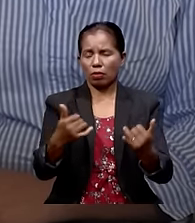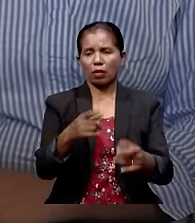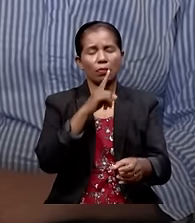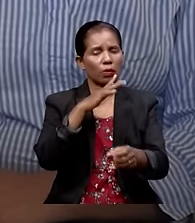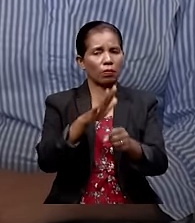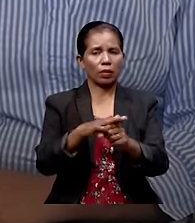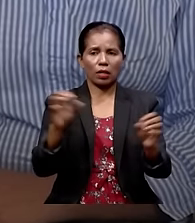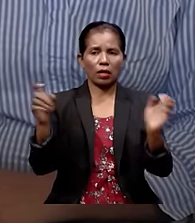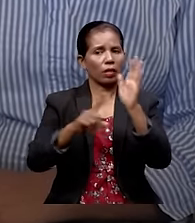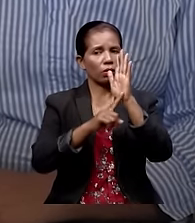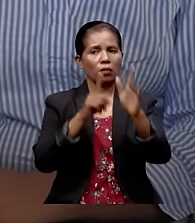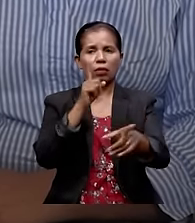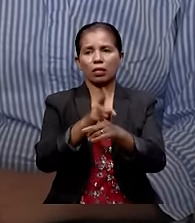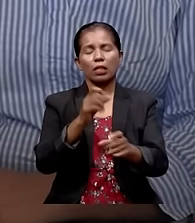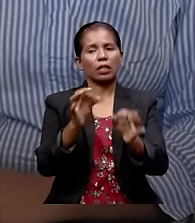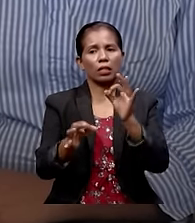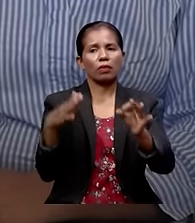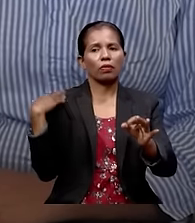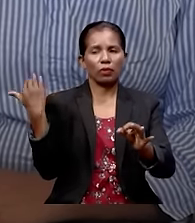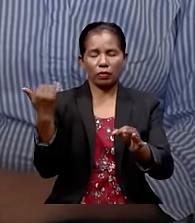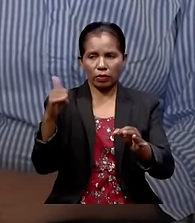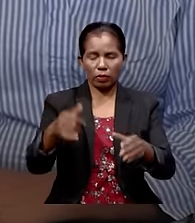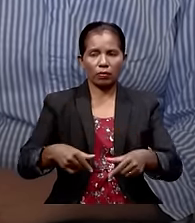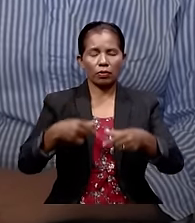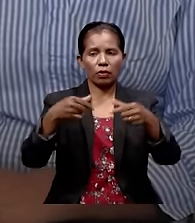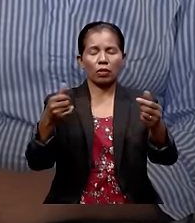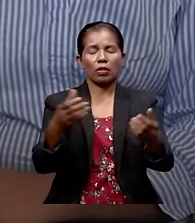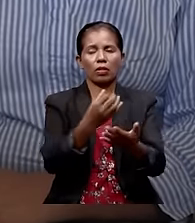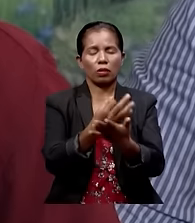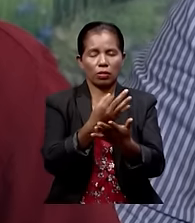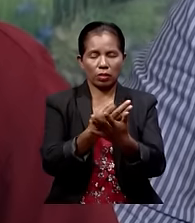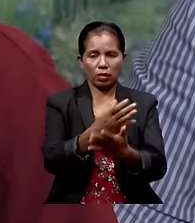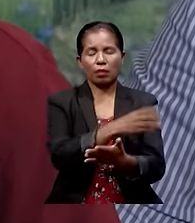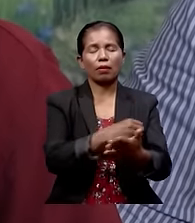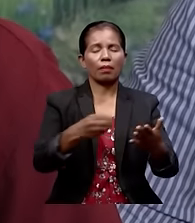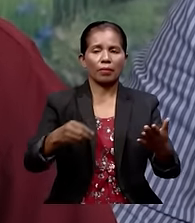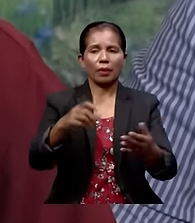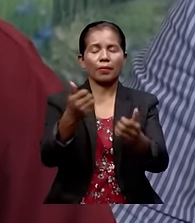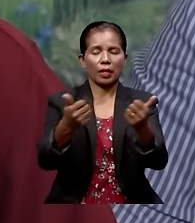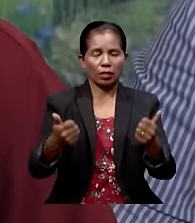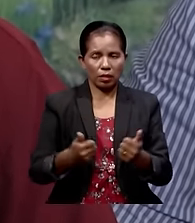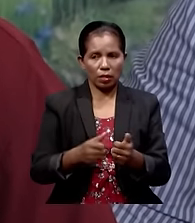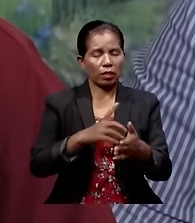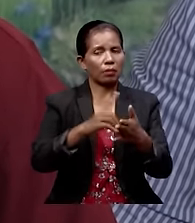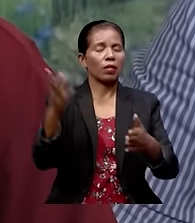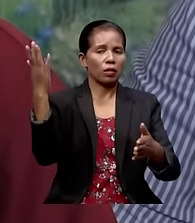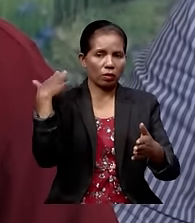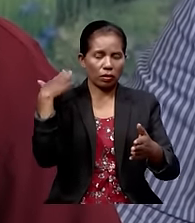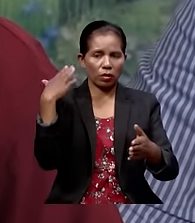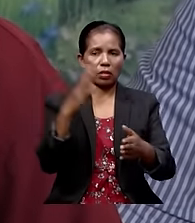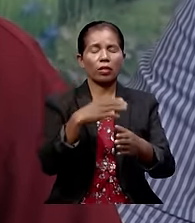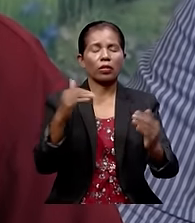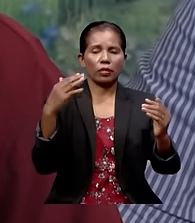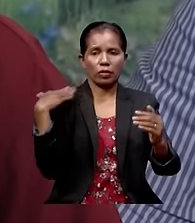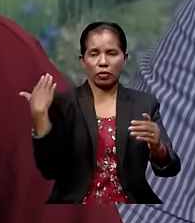ne, lasai realidade, maske joven sira entrega ona osan ne ba agencia Ilimanu LDA. Antes ne, iha semana kotuk joven sira realiza ona